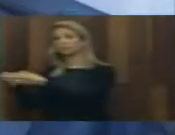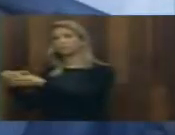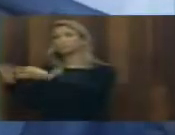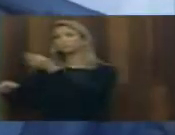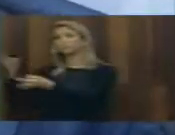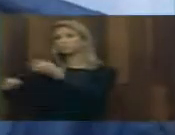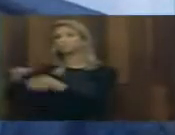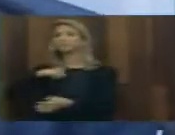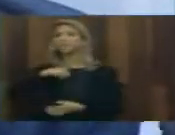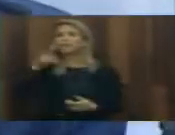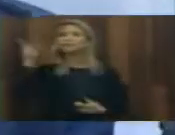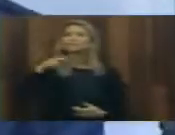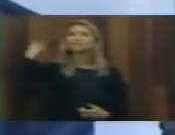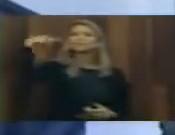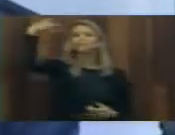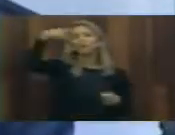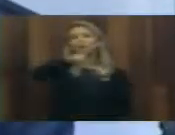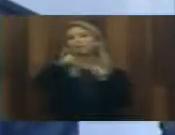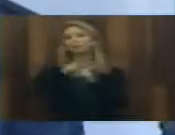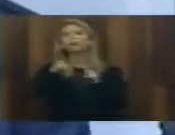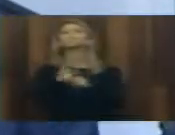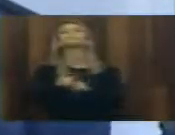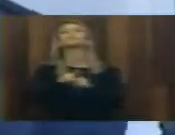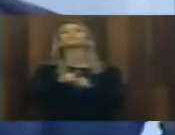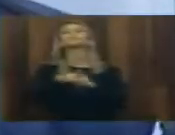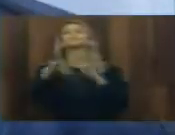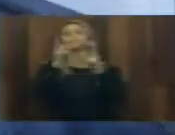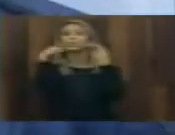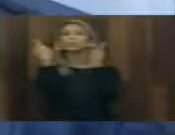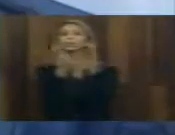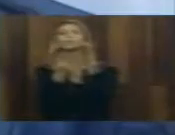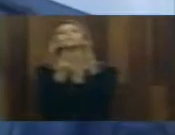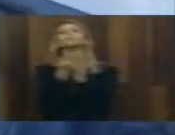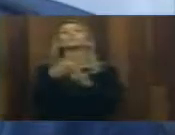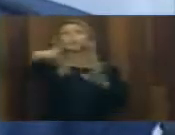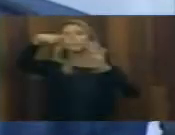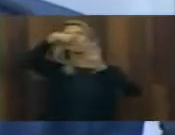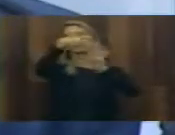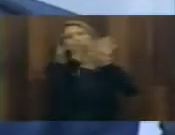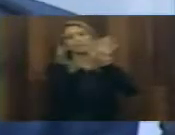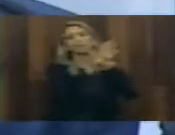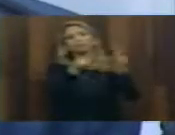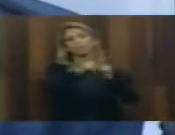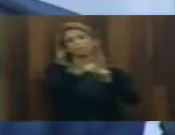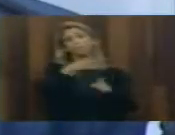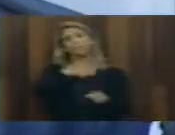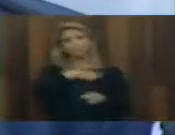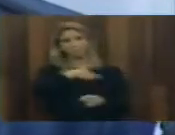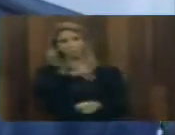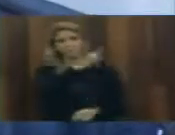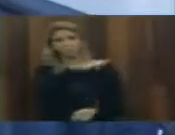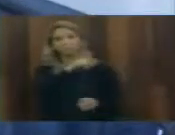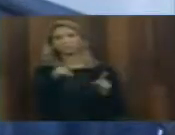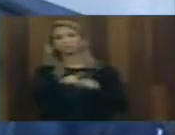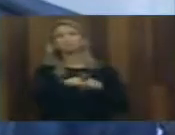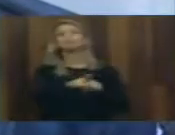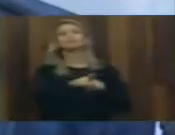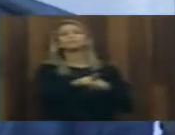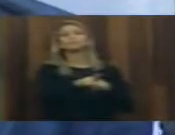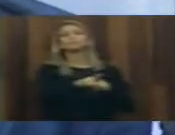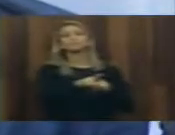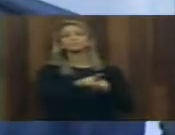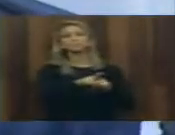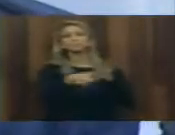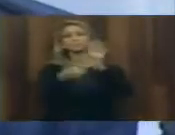teremos uma vitória em relação a isso, em relação à categoria, que é o projeto de lei também de minha autoria, que